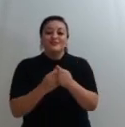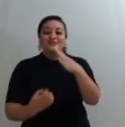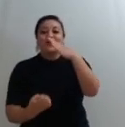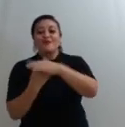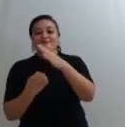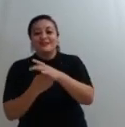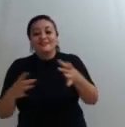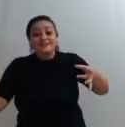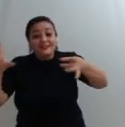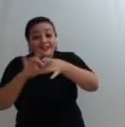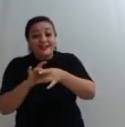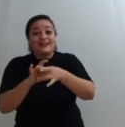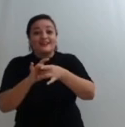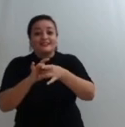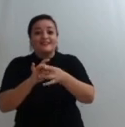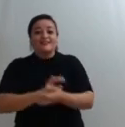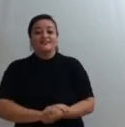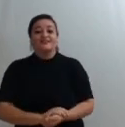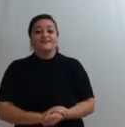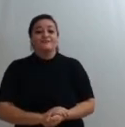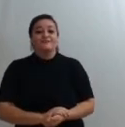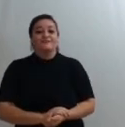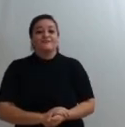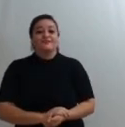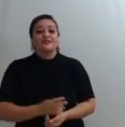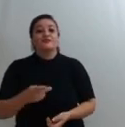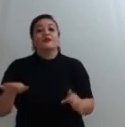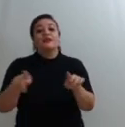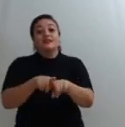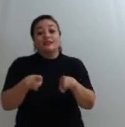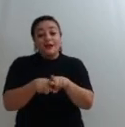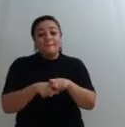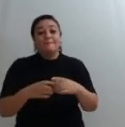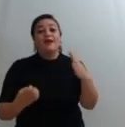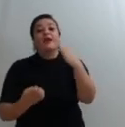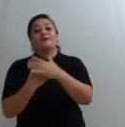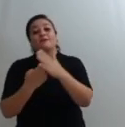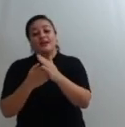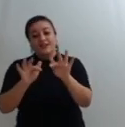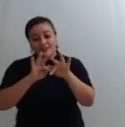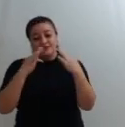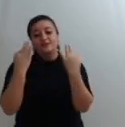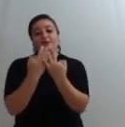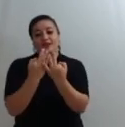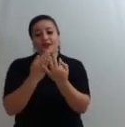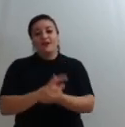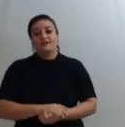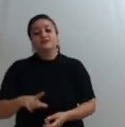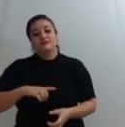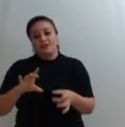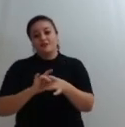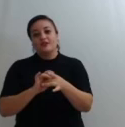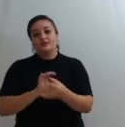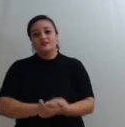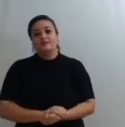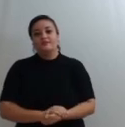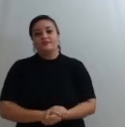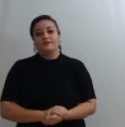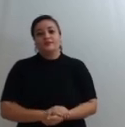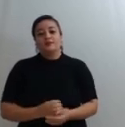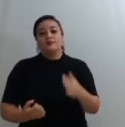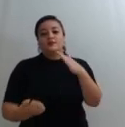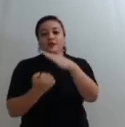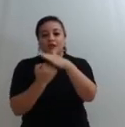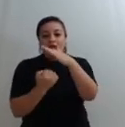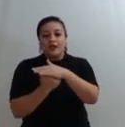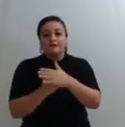ligadas às suas e de parentes. Empresas suas e de parentes. Sendo certo que a empresa CODI, Administração